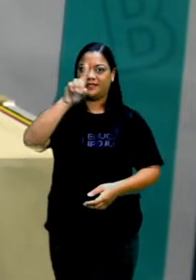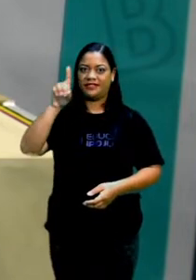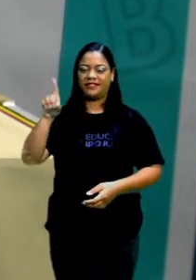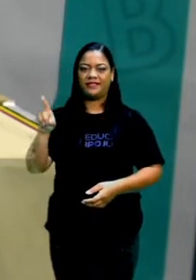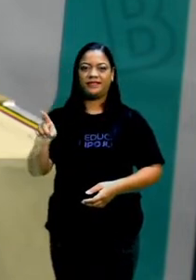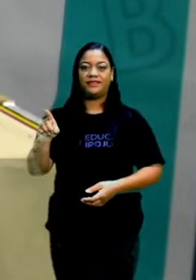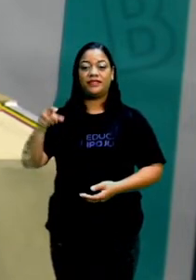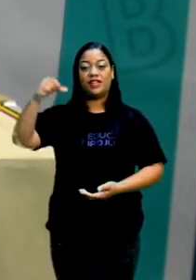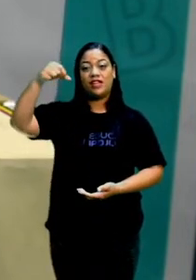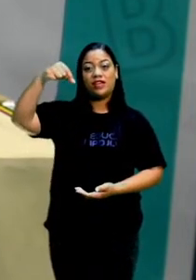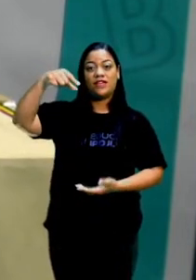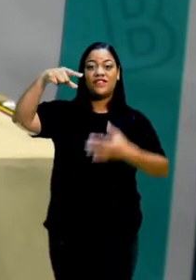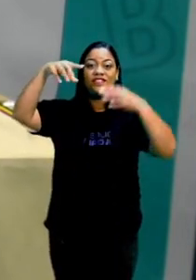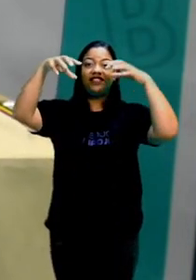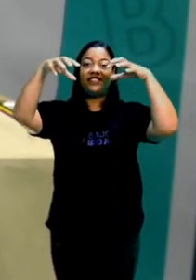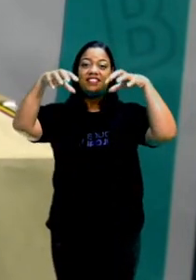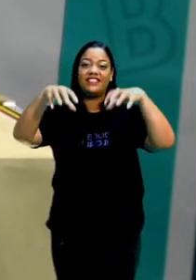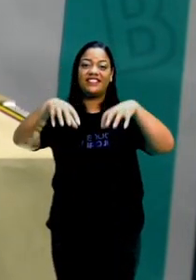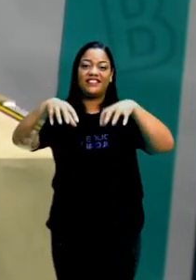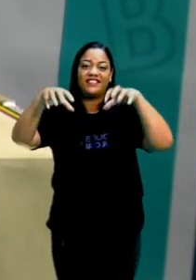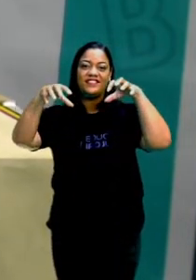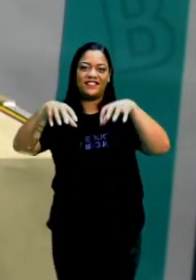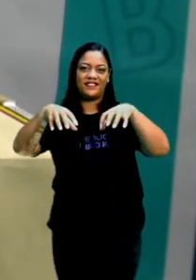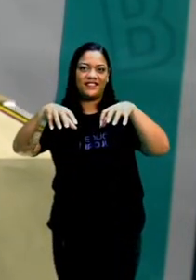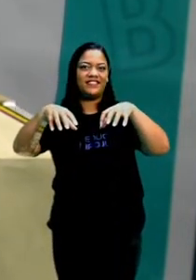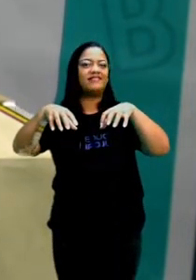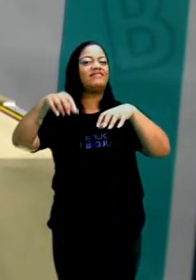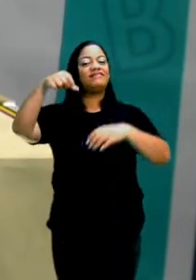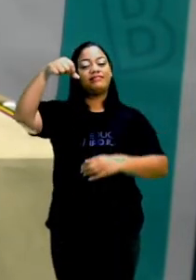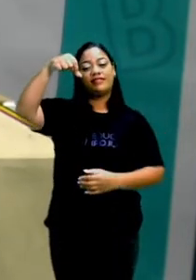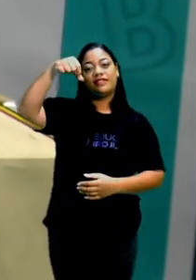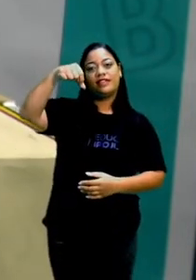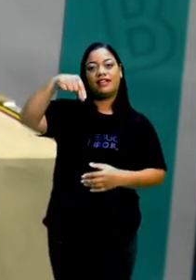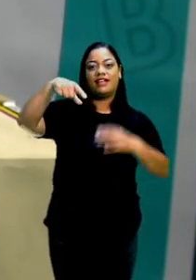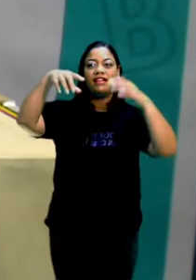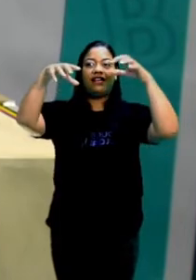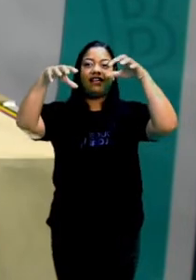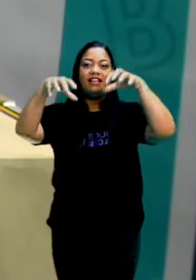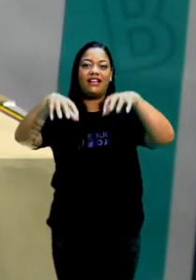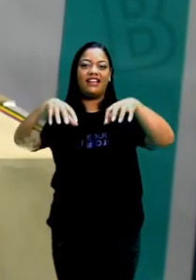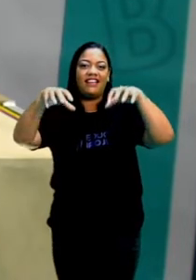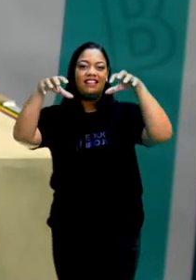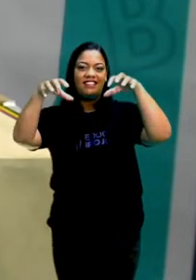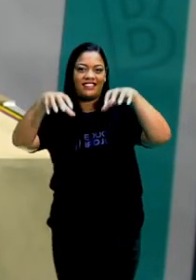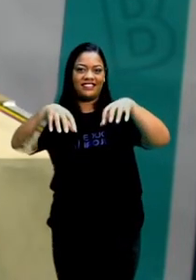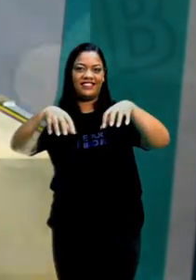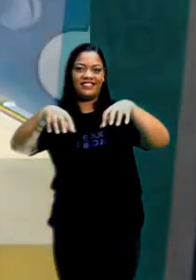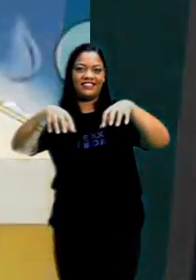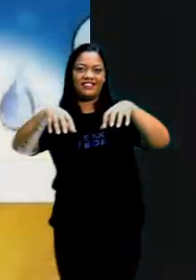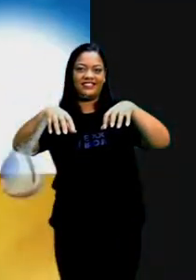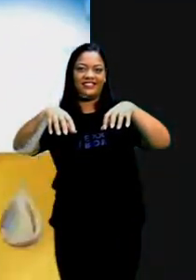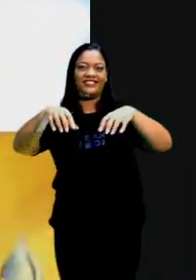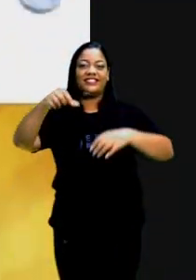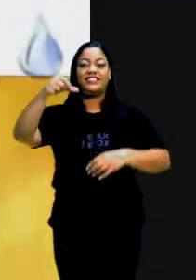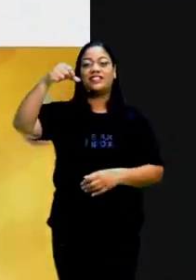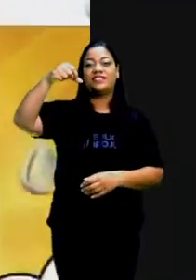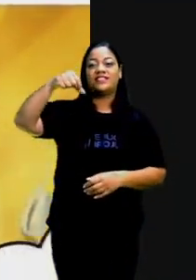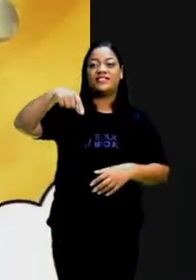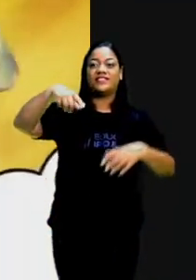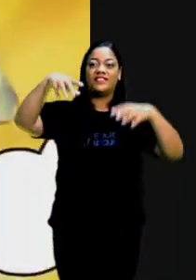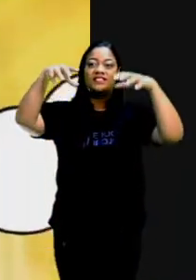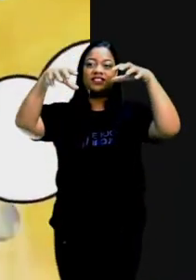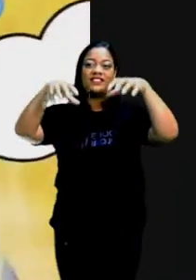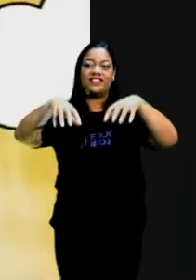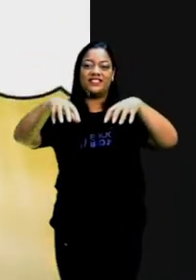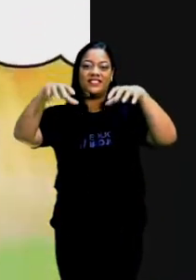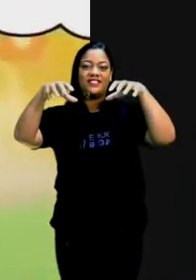Uma gotinha de chuva, gotinha de chuva, gotinha de chuva. Era uma vez uma gotinha